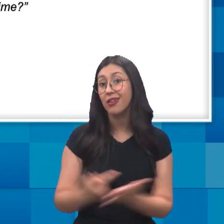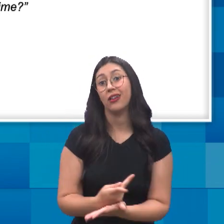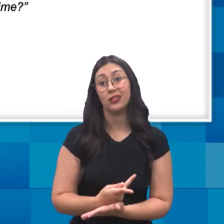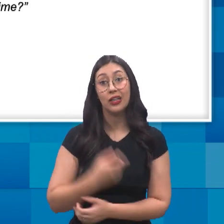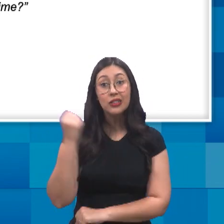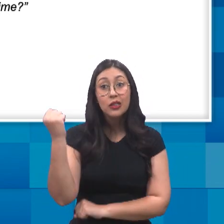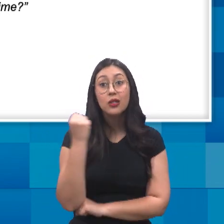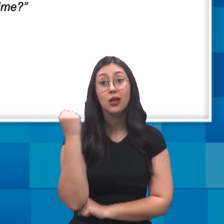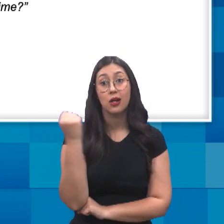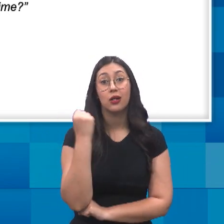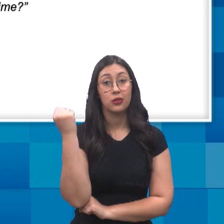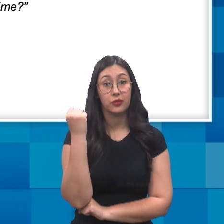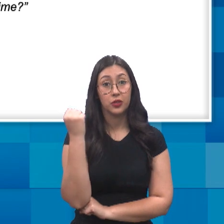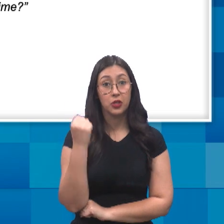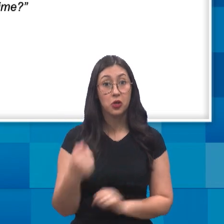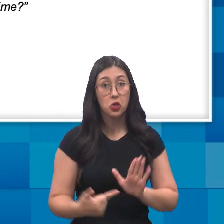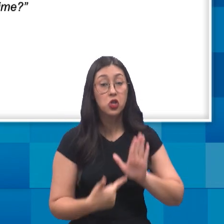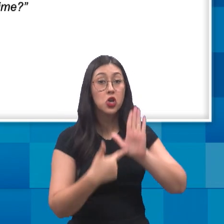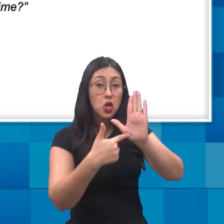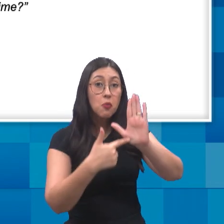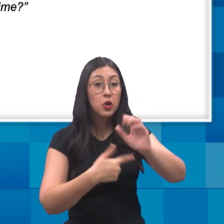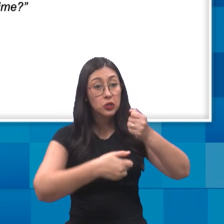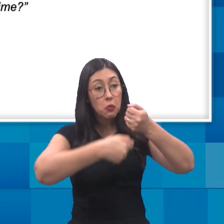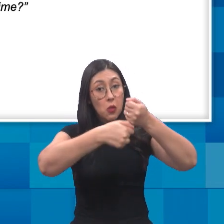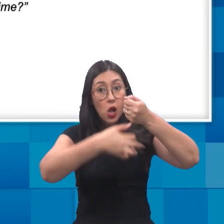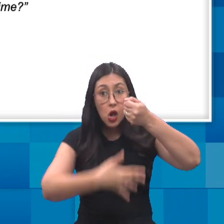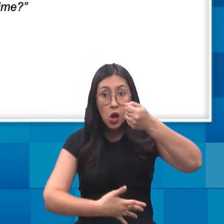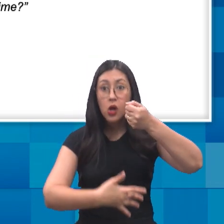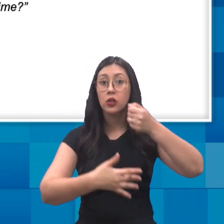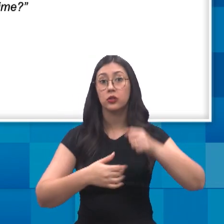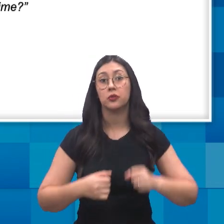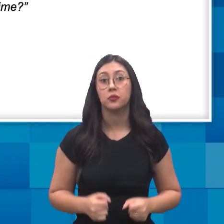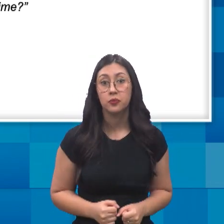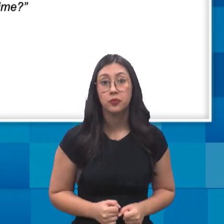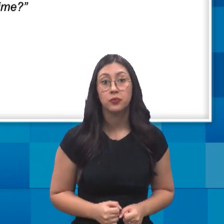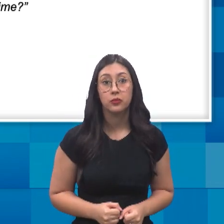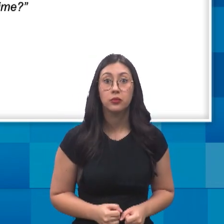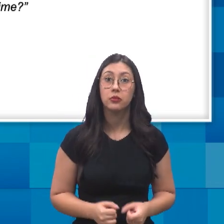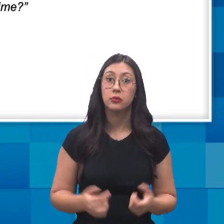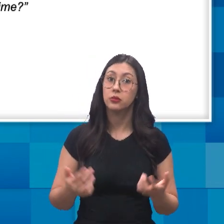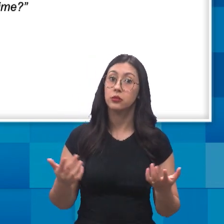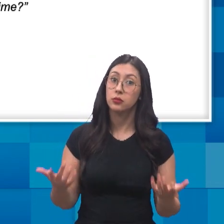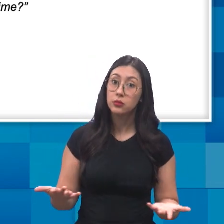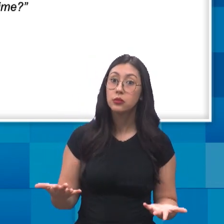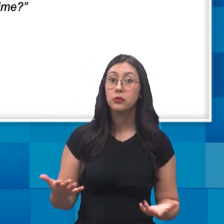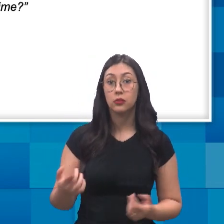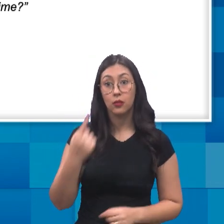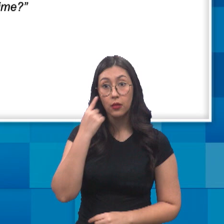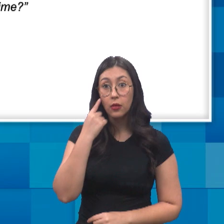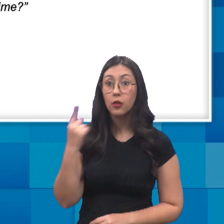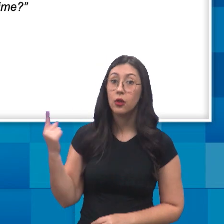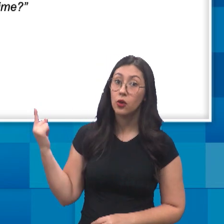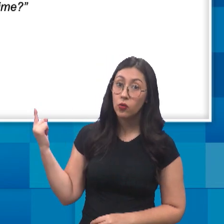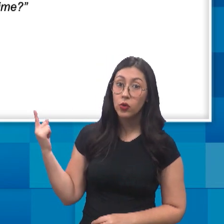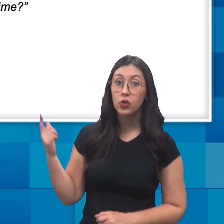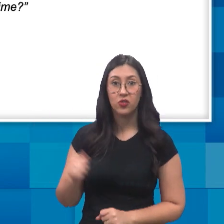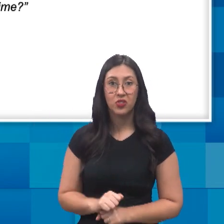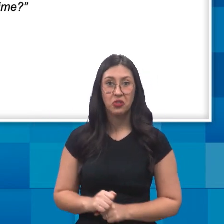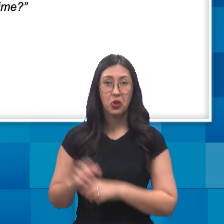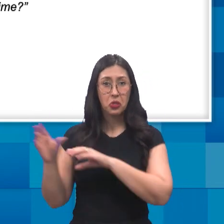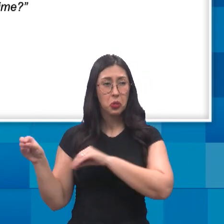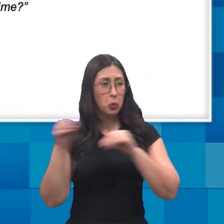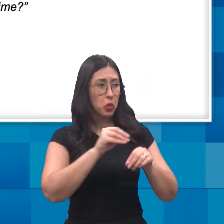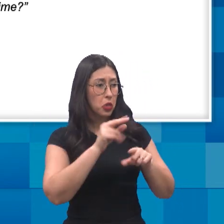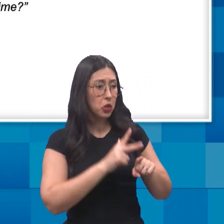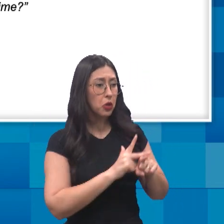como demonstram os comentários na postagem do Instagram. E aí eu coloquei aí alguns dos comentários. Veio de fora, se